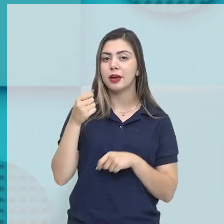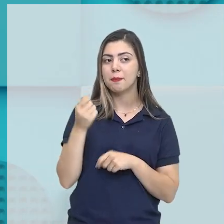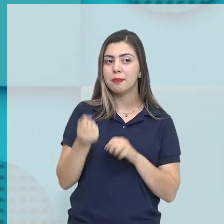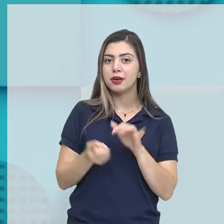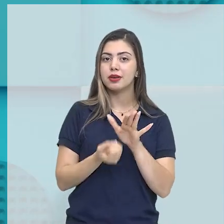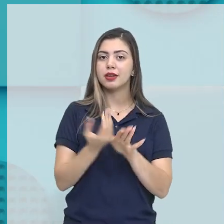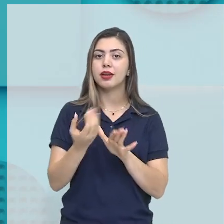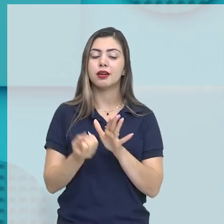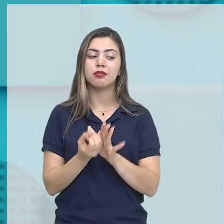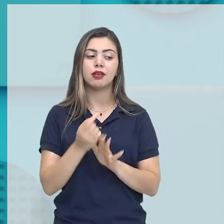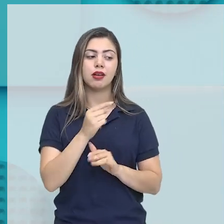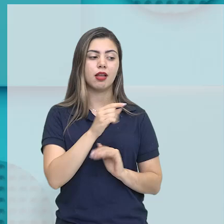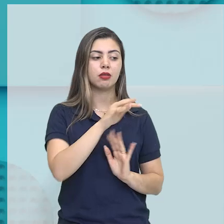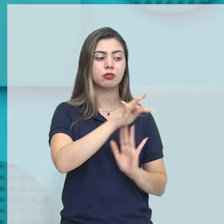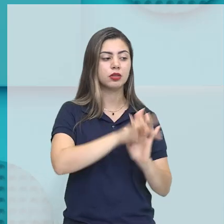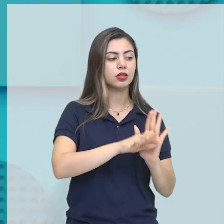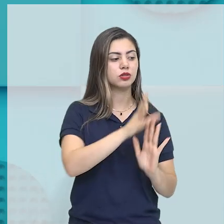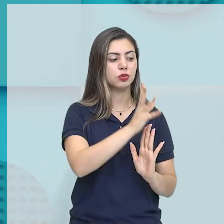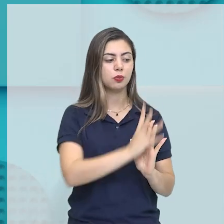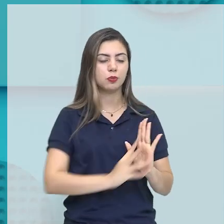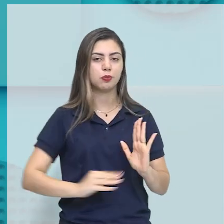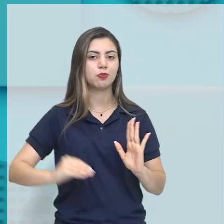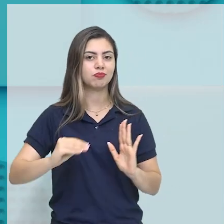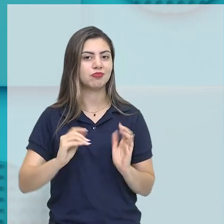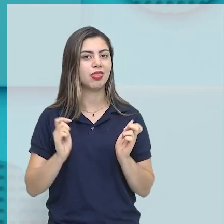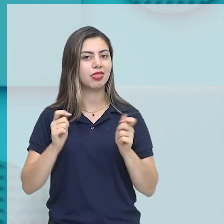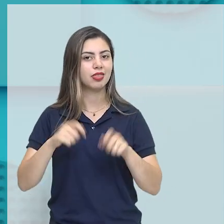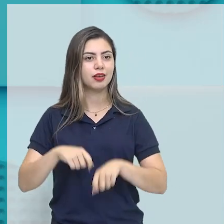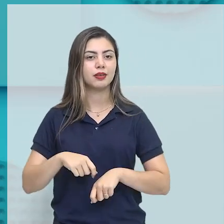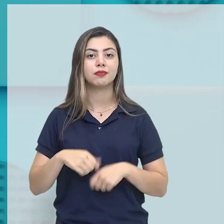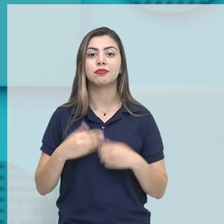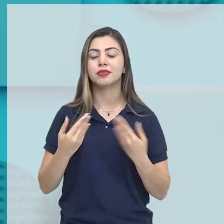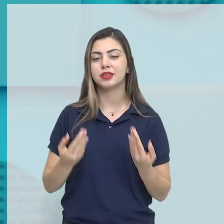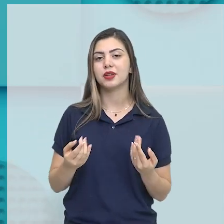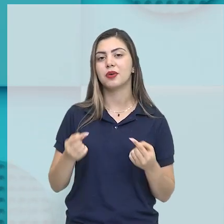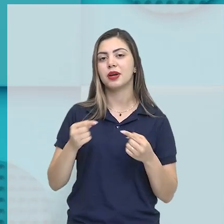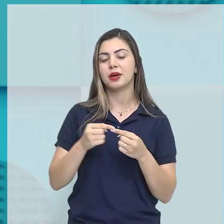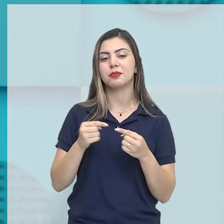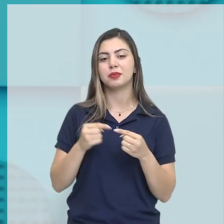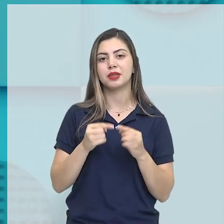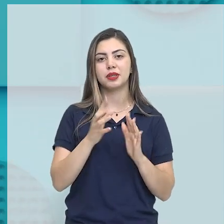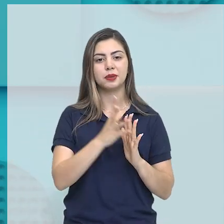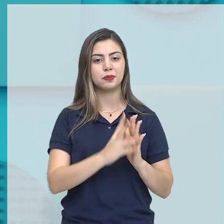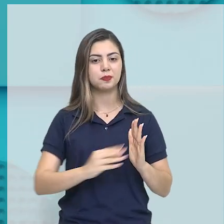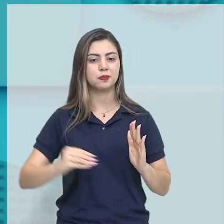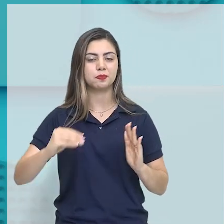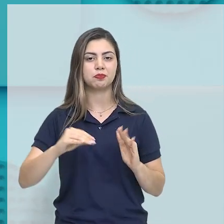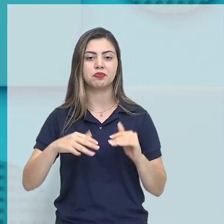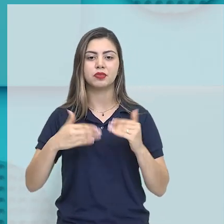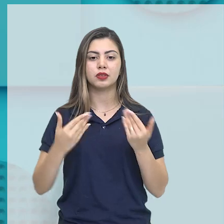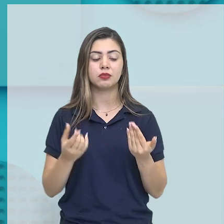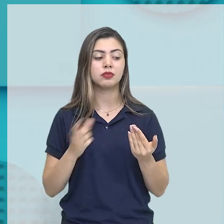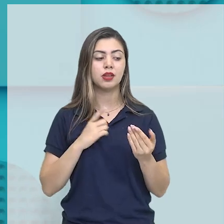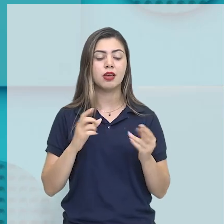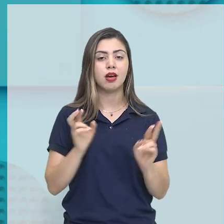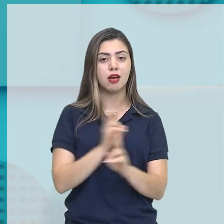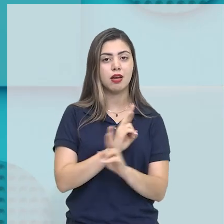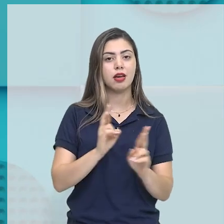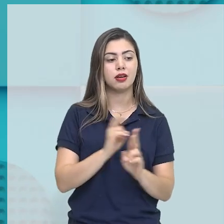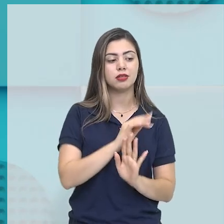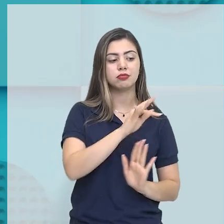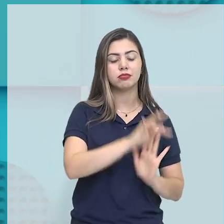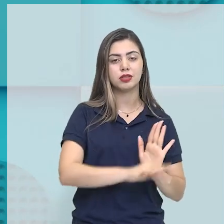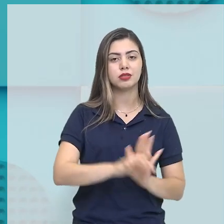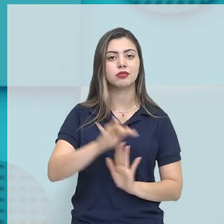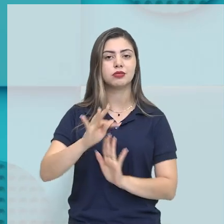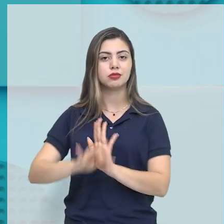recriar um texto com base em um outro texto que já existe. Então, isso chama-se intertextualidade. Você vai estar ligando, vai estar relacionando um texto com o